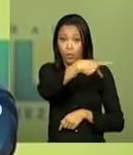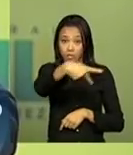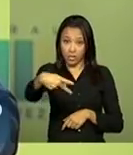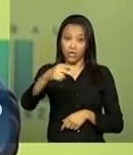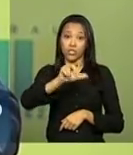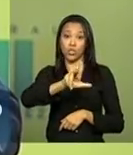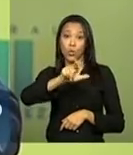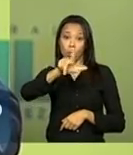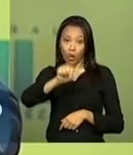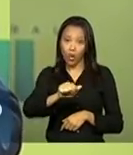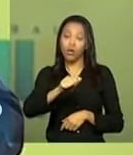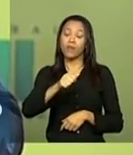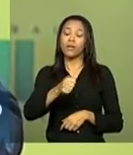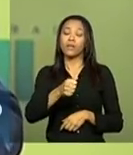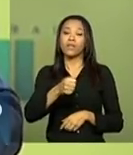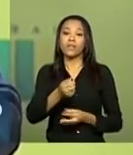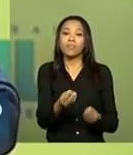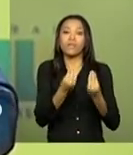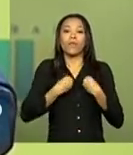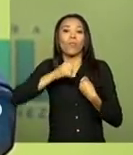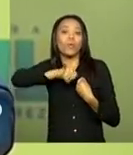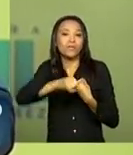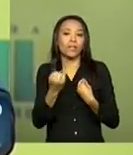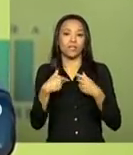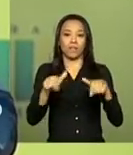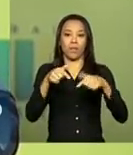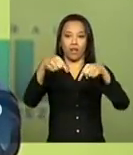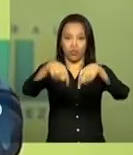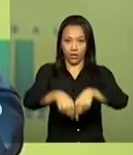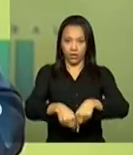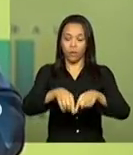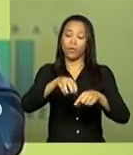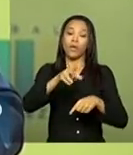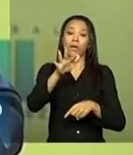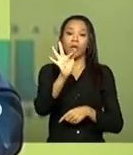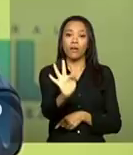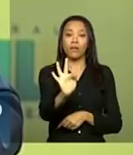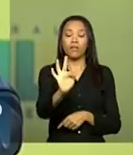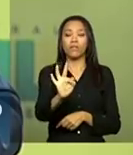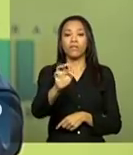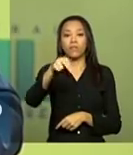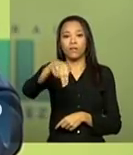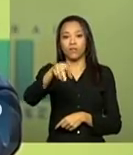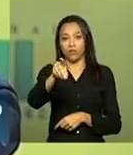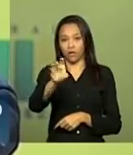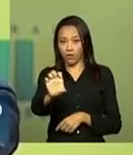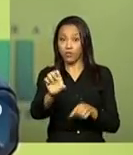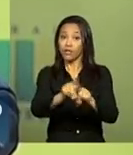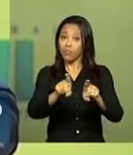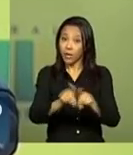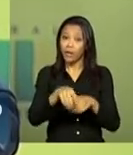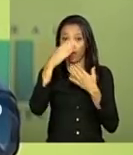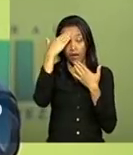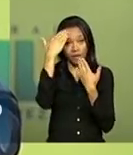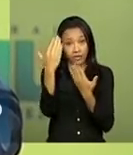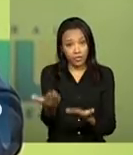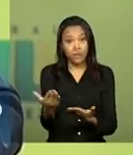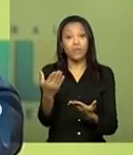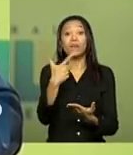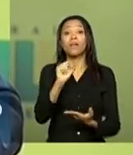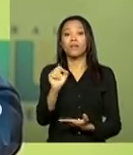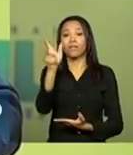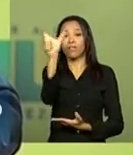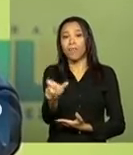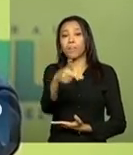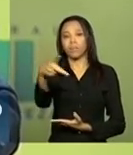me deu a oportunidade de trabalhar aqui no FNDE, na Secretaria Executiva. Queria agradecer a presidenta Dilma pela confiança